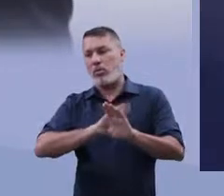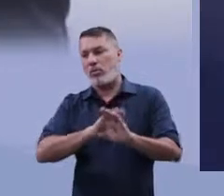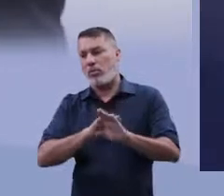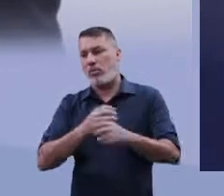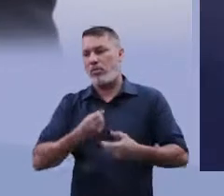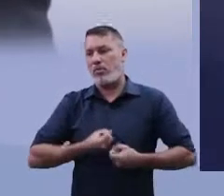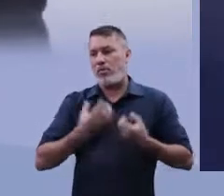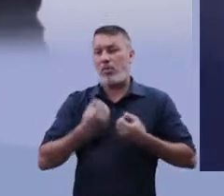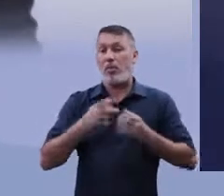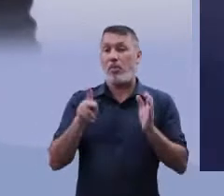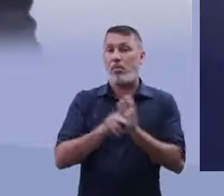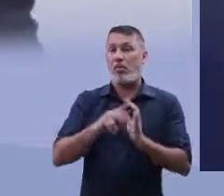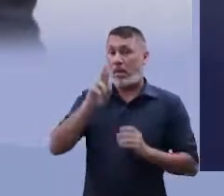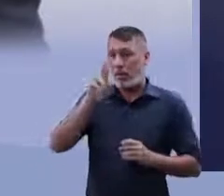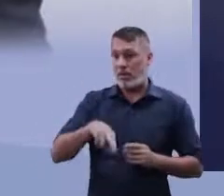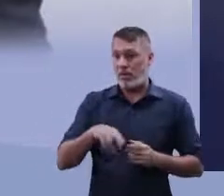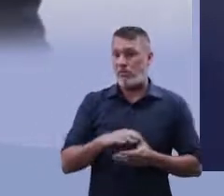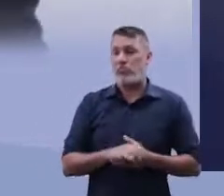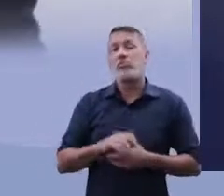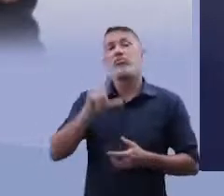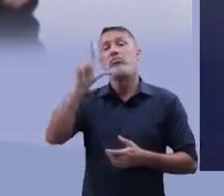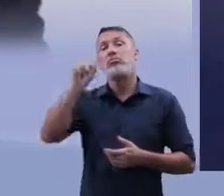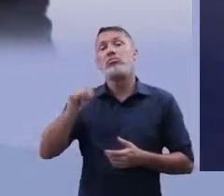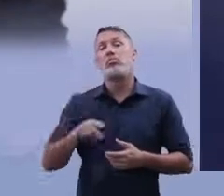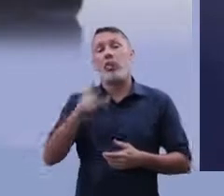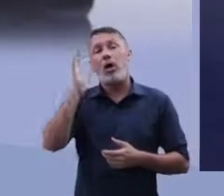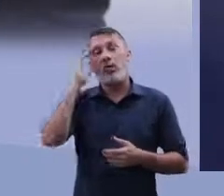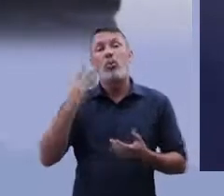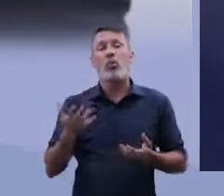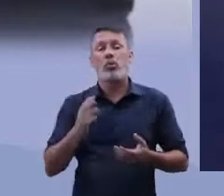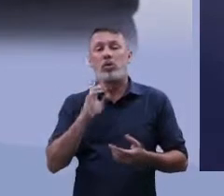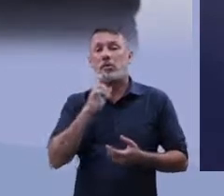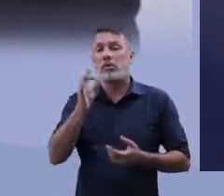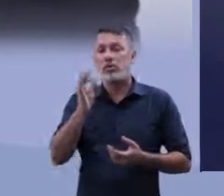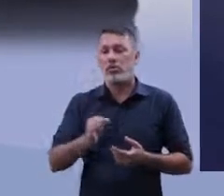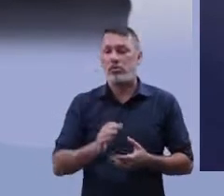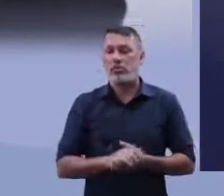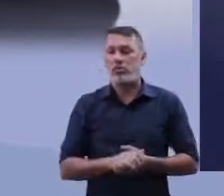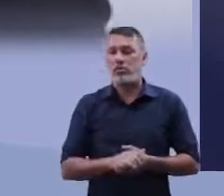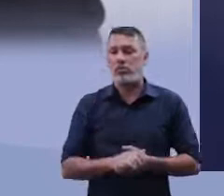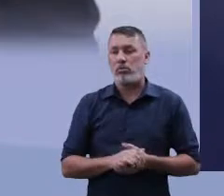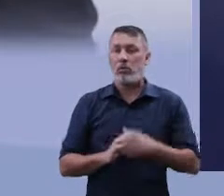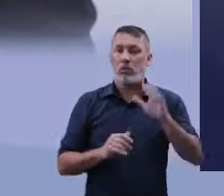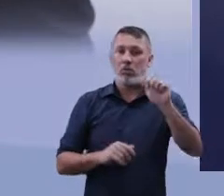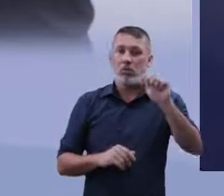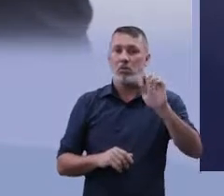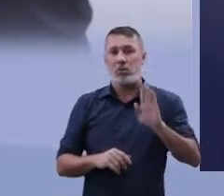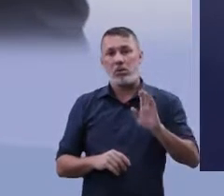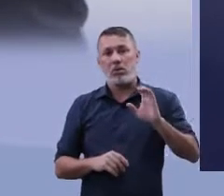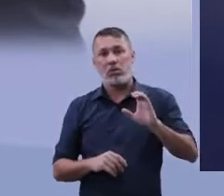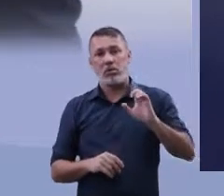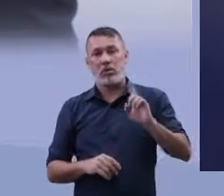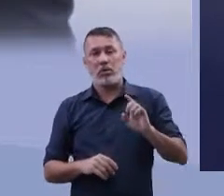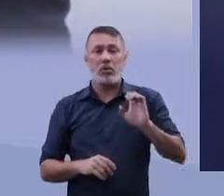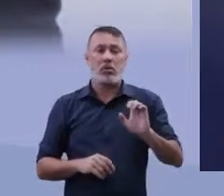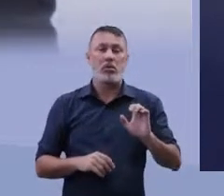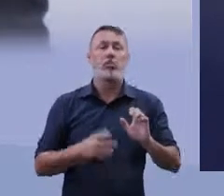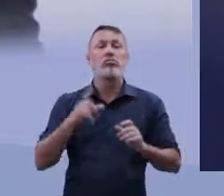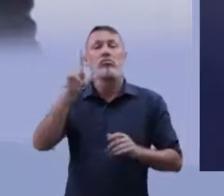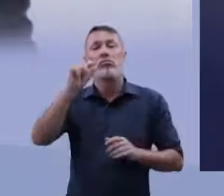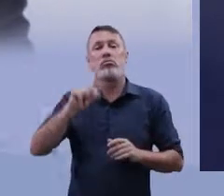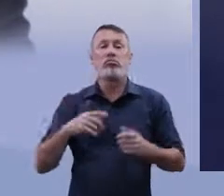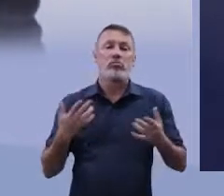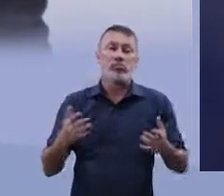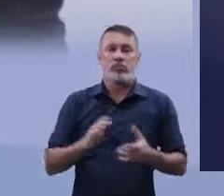pela própria razão. Qual alternativa você acha que estaria correto aí? A, B, C, D ou E? Qual